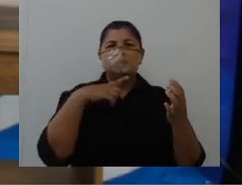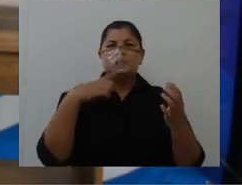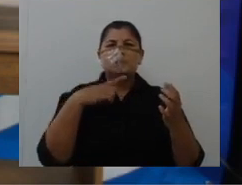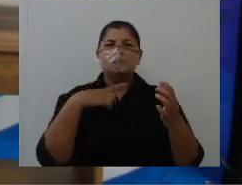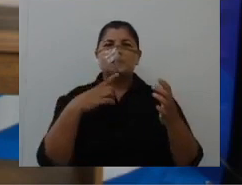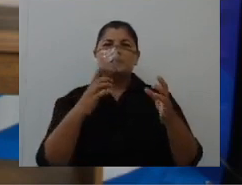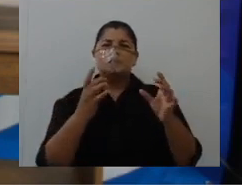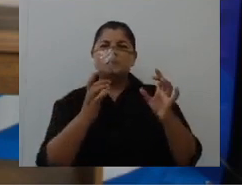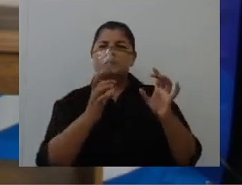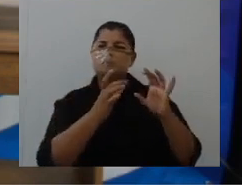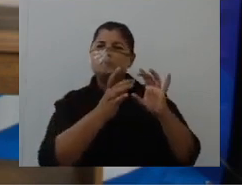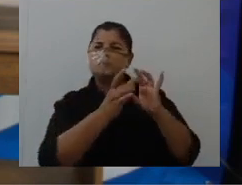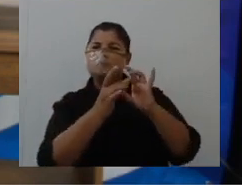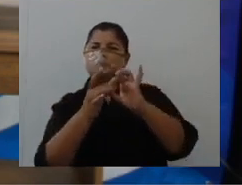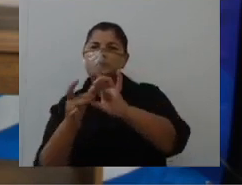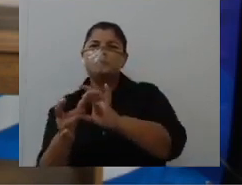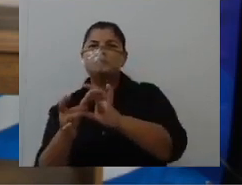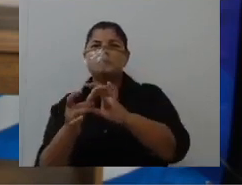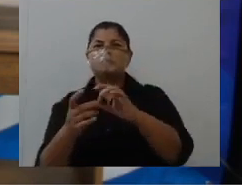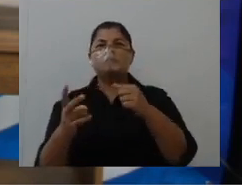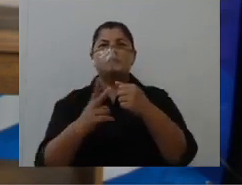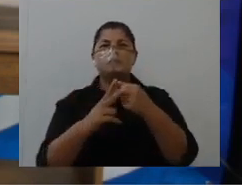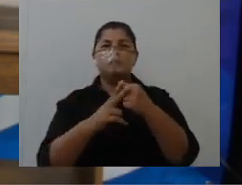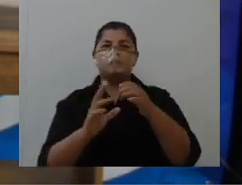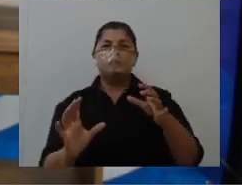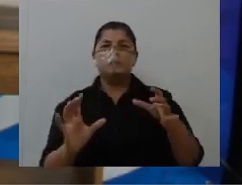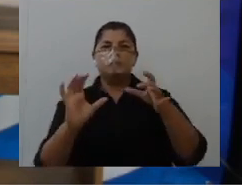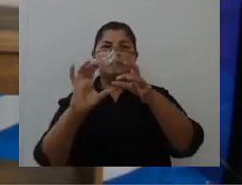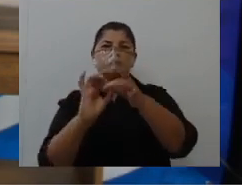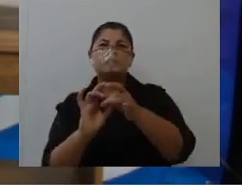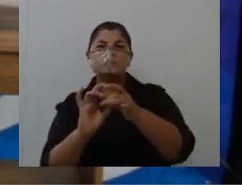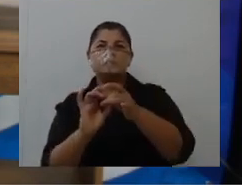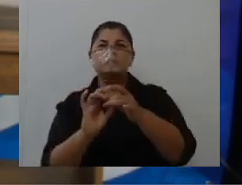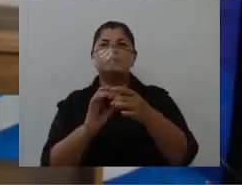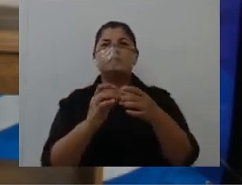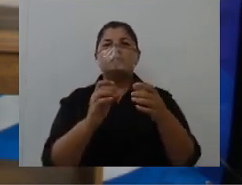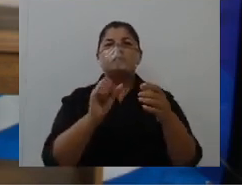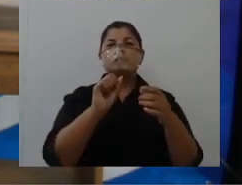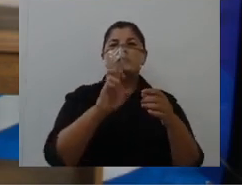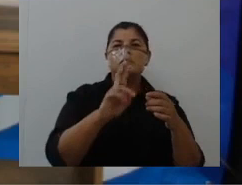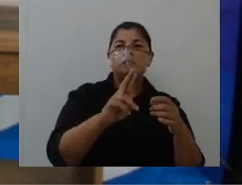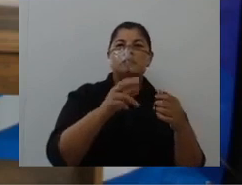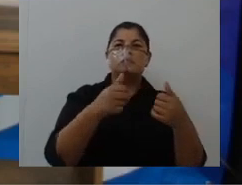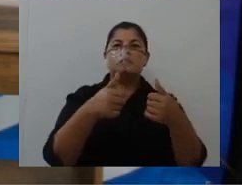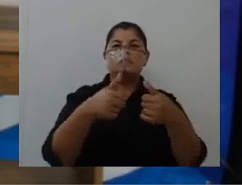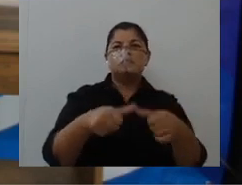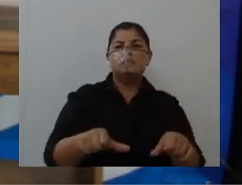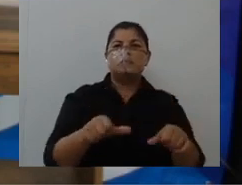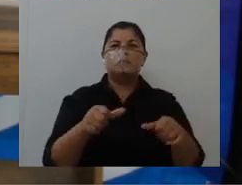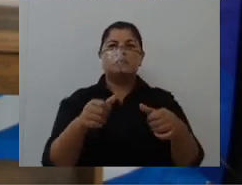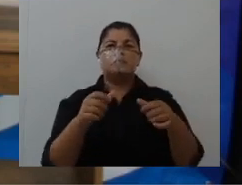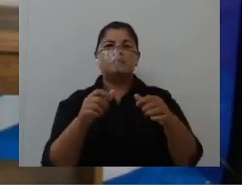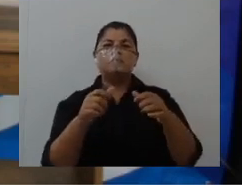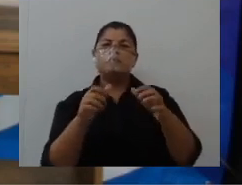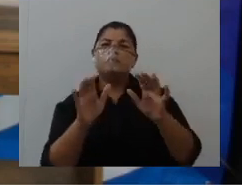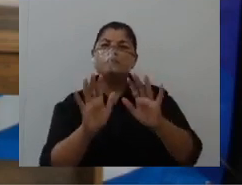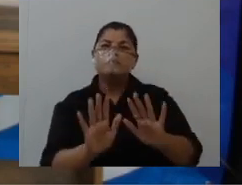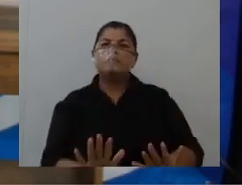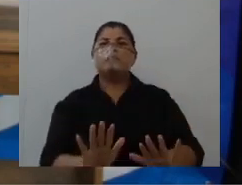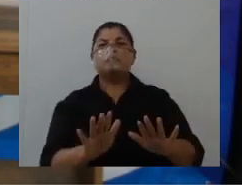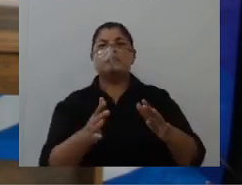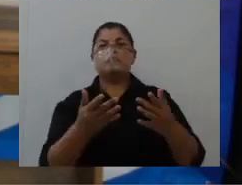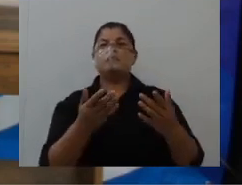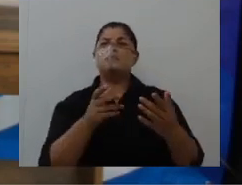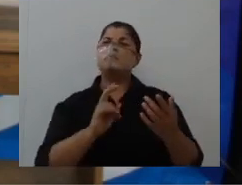geralmente conectivos, né? São os famosos verbos de ligação. Ser, estar, ficar, permanecer, tá bom? É diferente da narração, né?